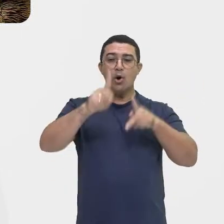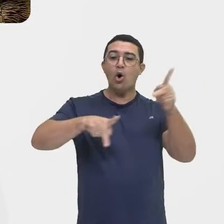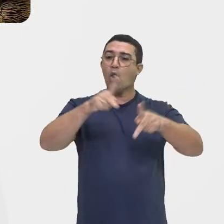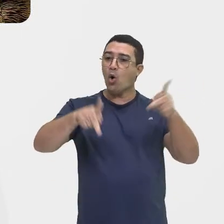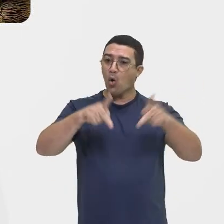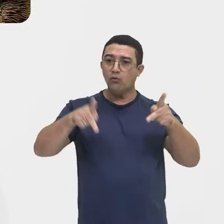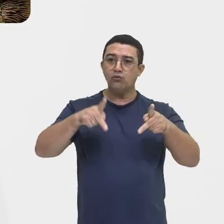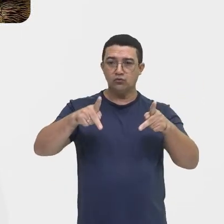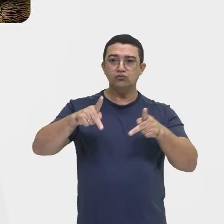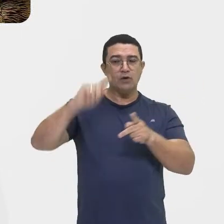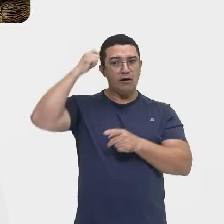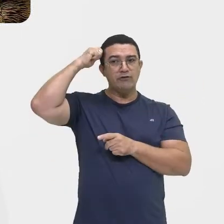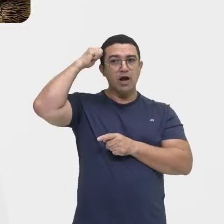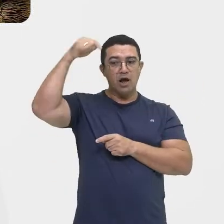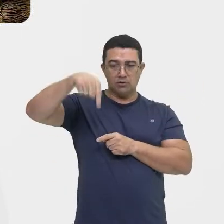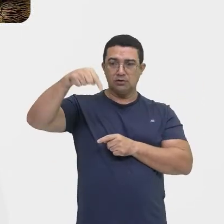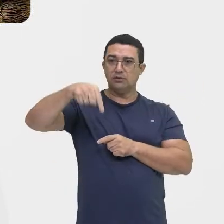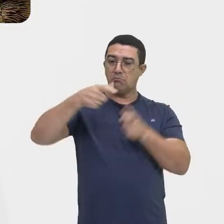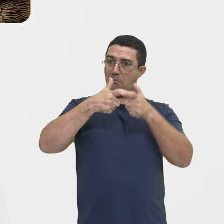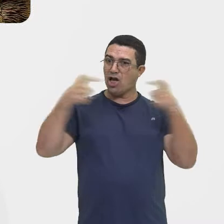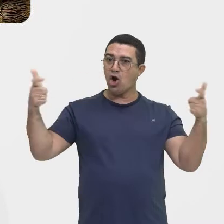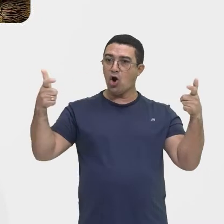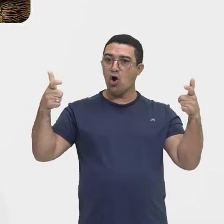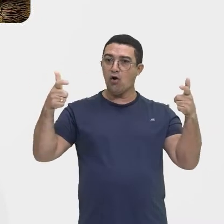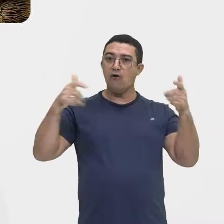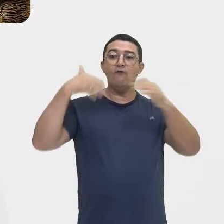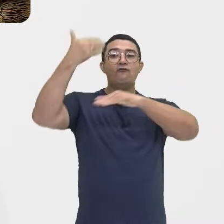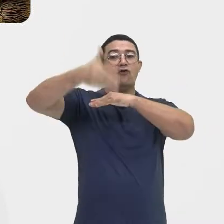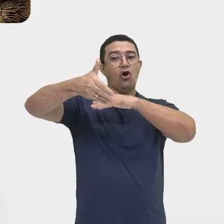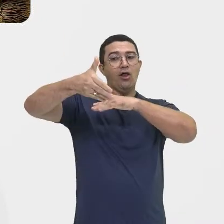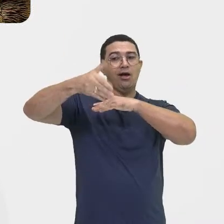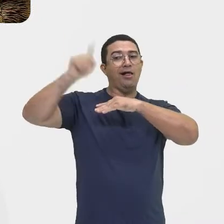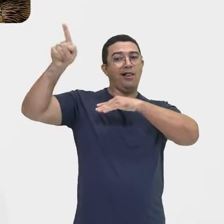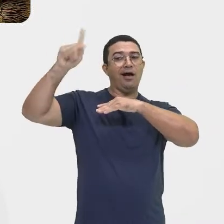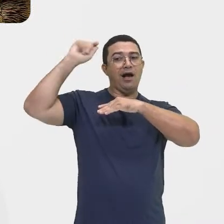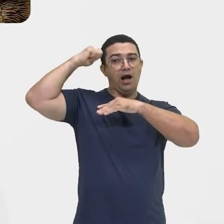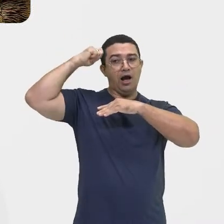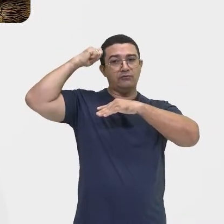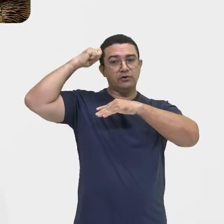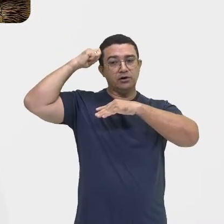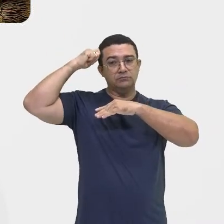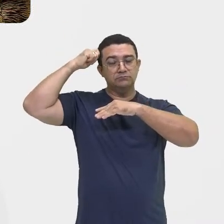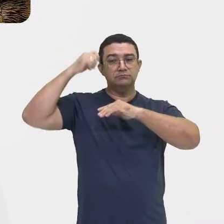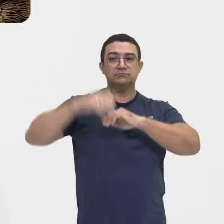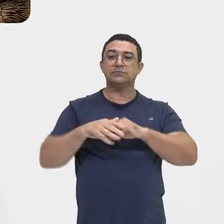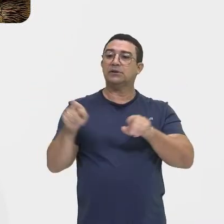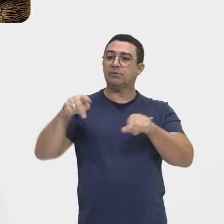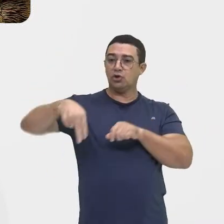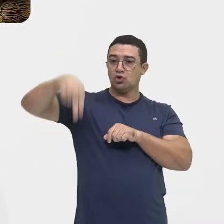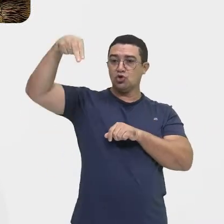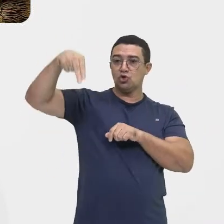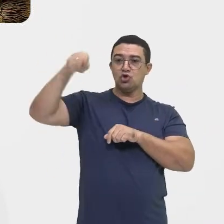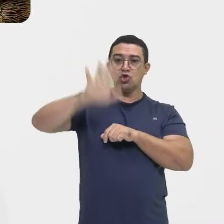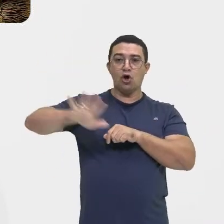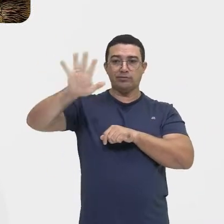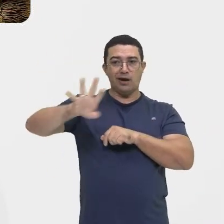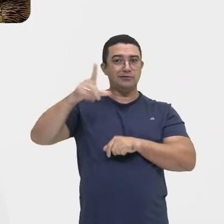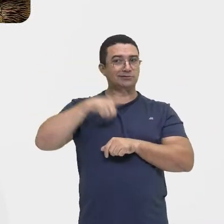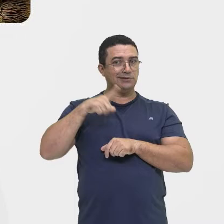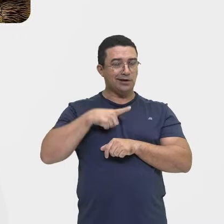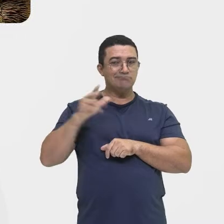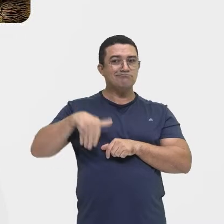fora da África, e por isso a cultura desse continente exerce grande influência, principalmente na região nordeste do Brasil. Foi aquilo que eu falei para